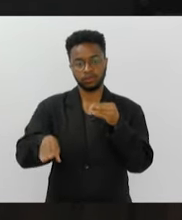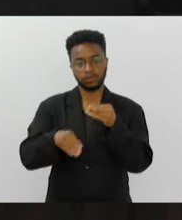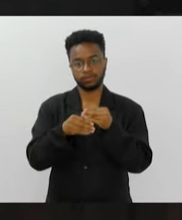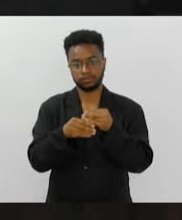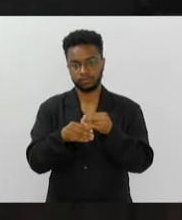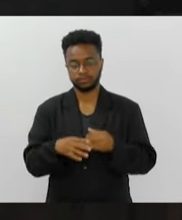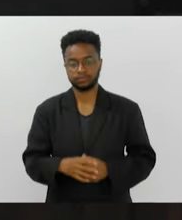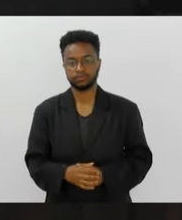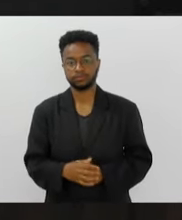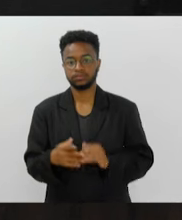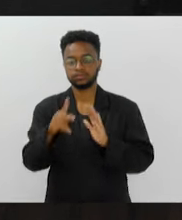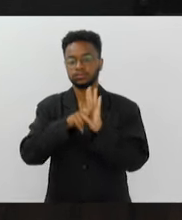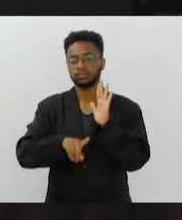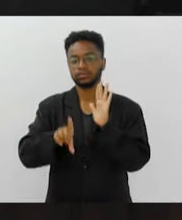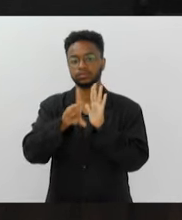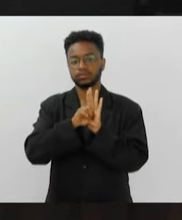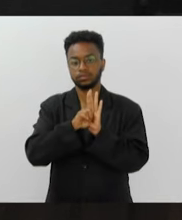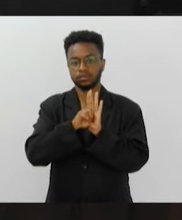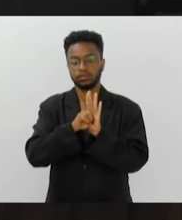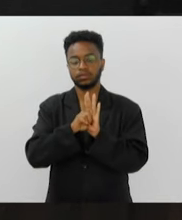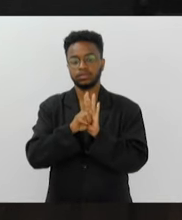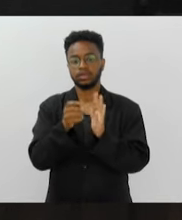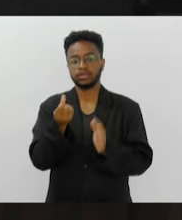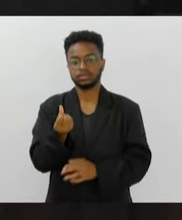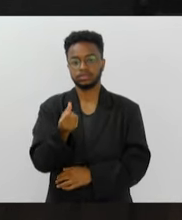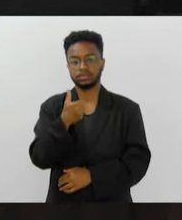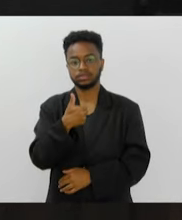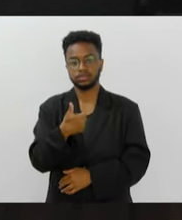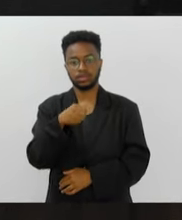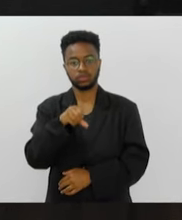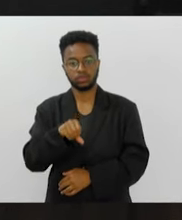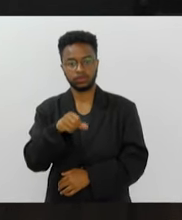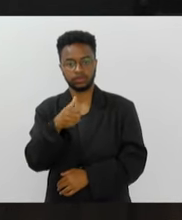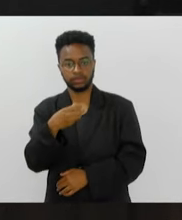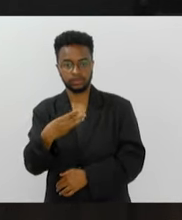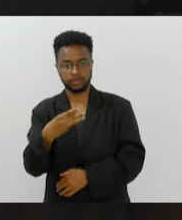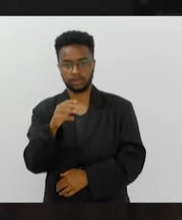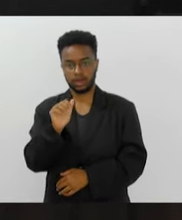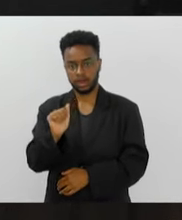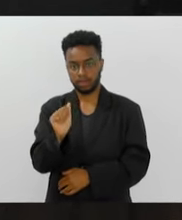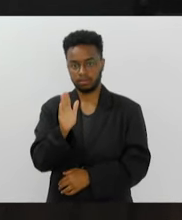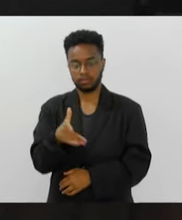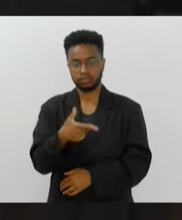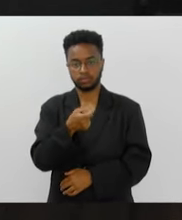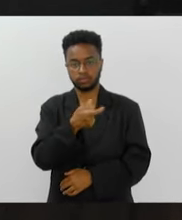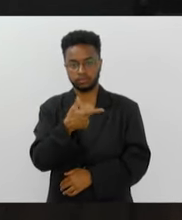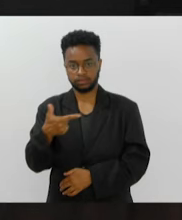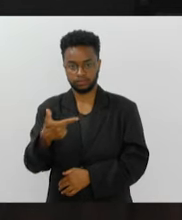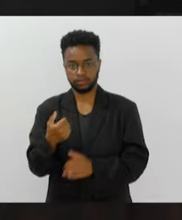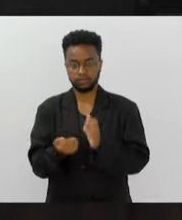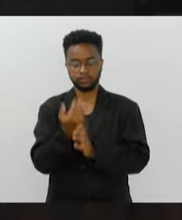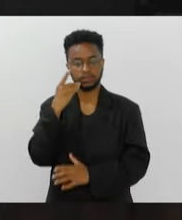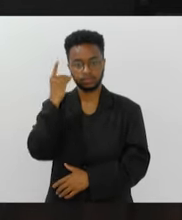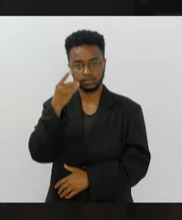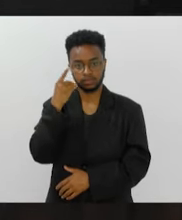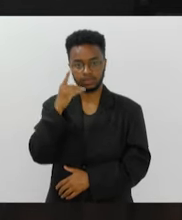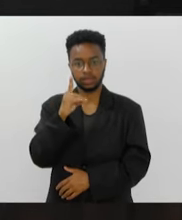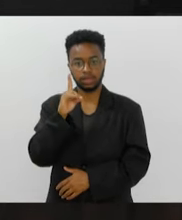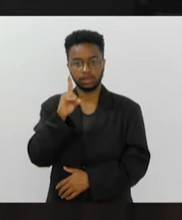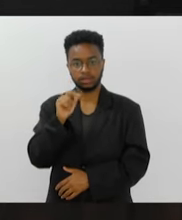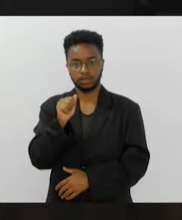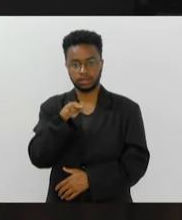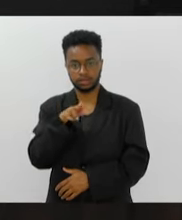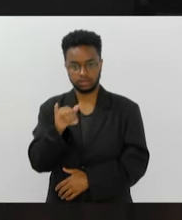emendada projeto de lei número 6193 a de 2022 de autoria da deputada Dani